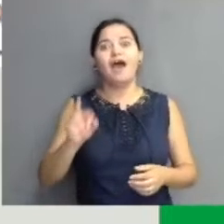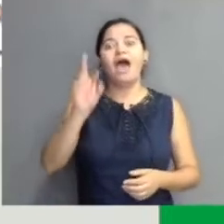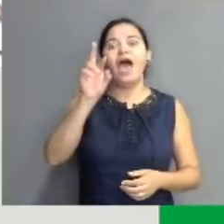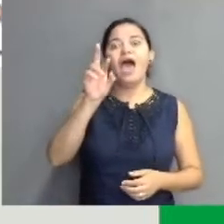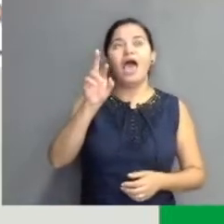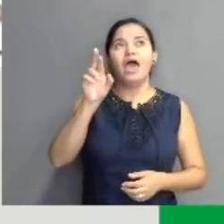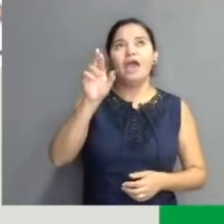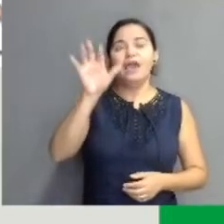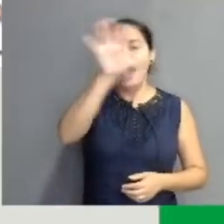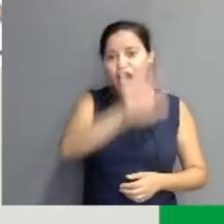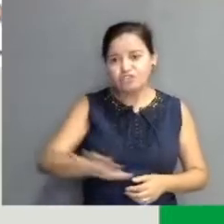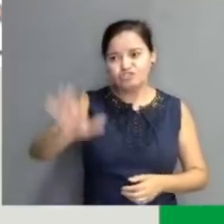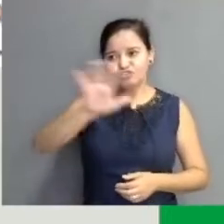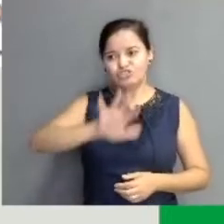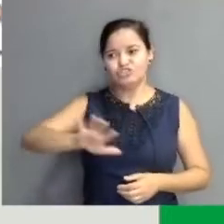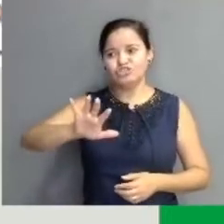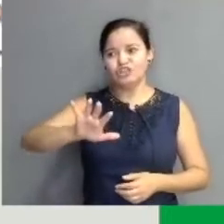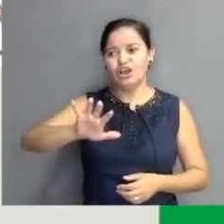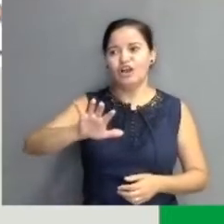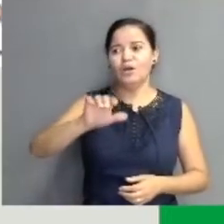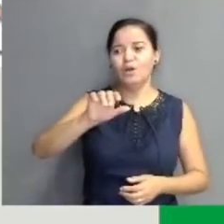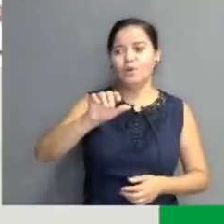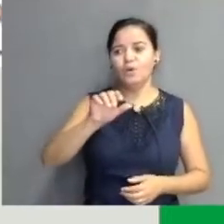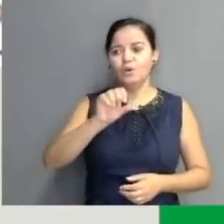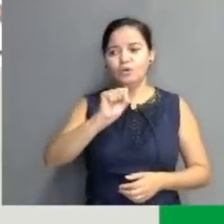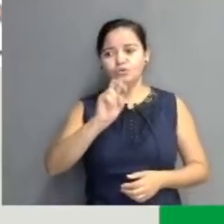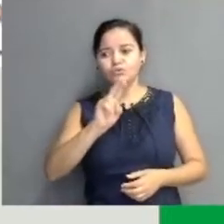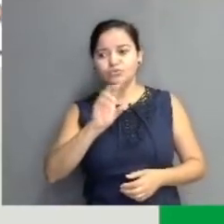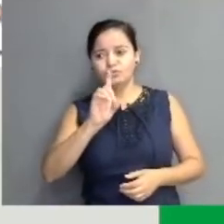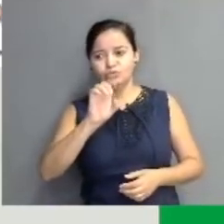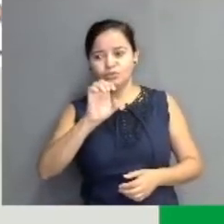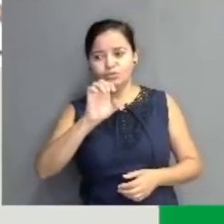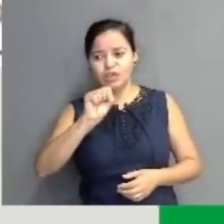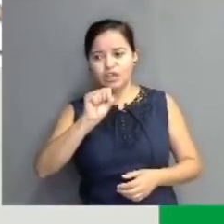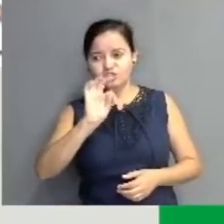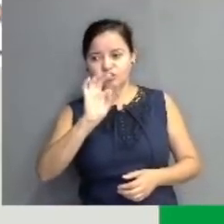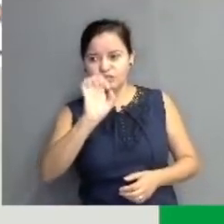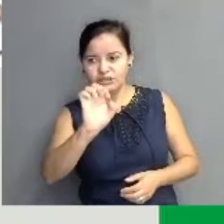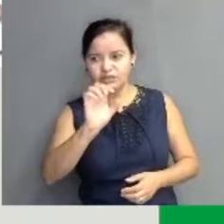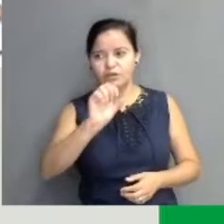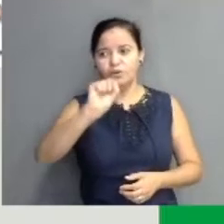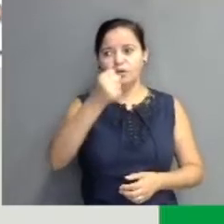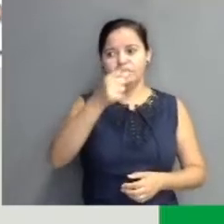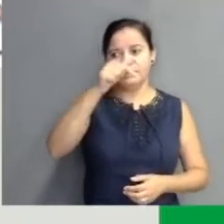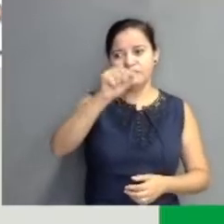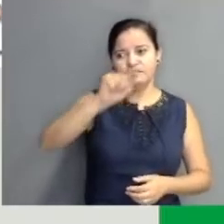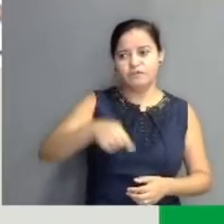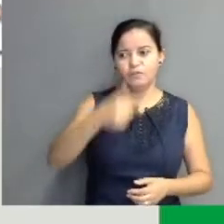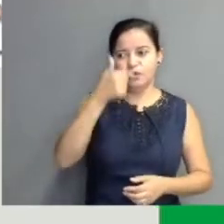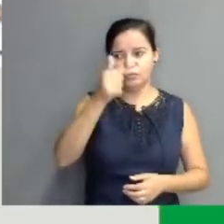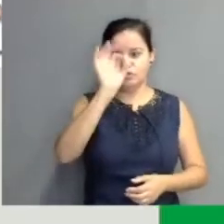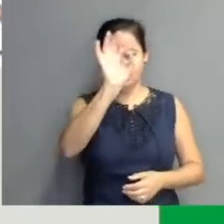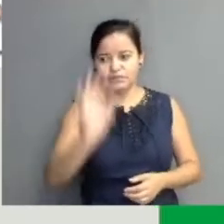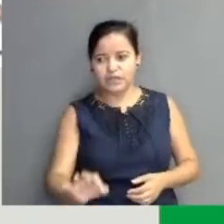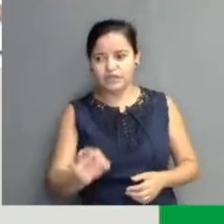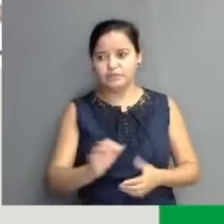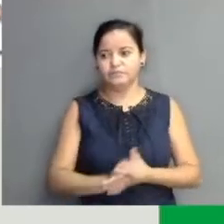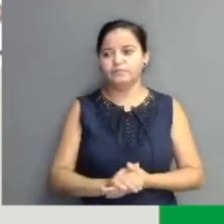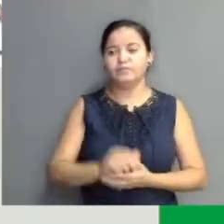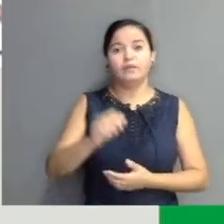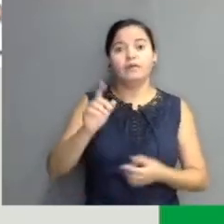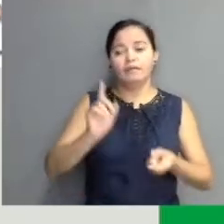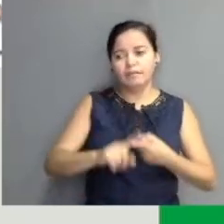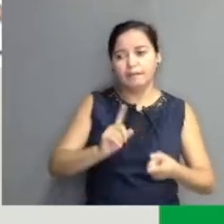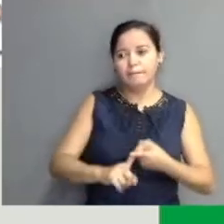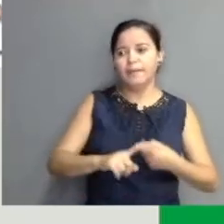87,2%. Já na região Norte, dá em torno de 58,4%. Mas quando a gente já entra na região Nordeste, você já vê que passa